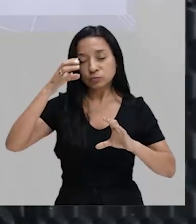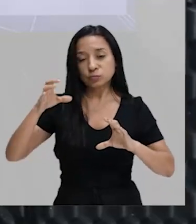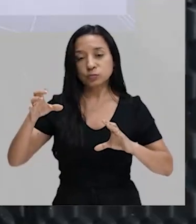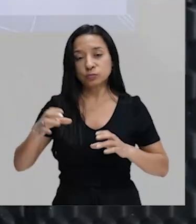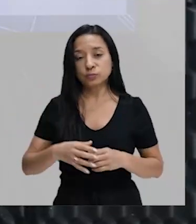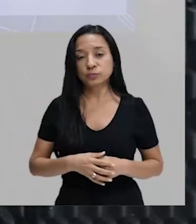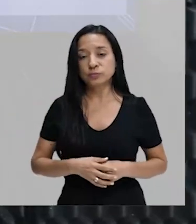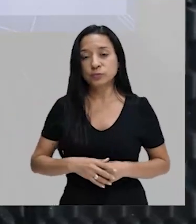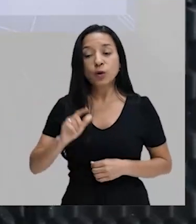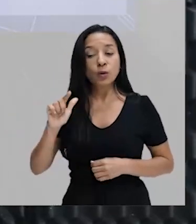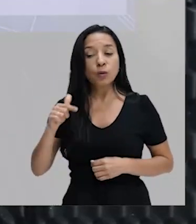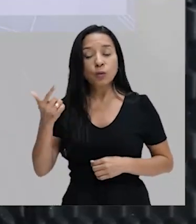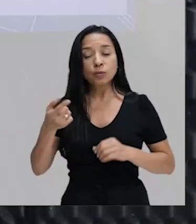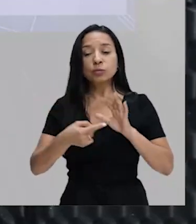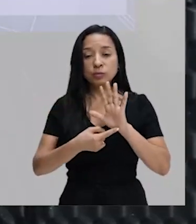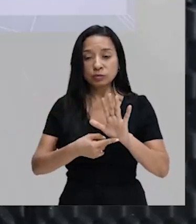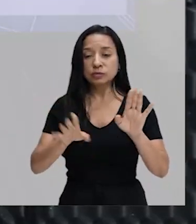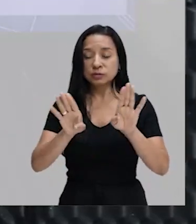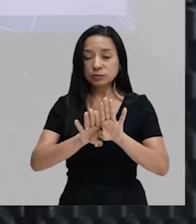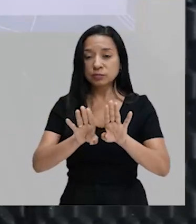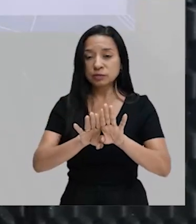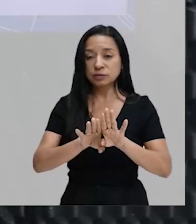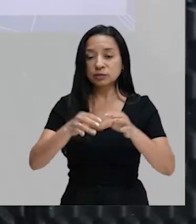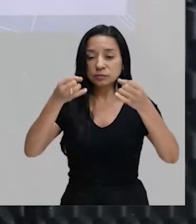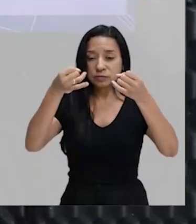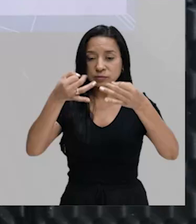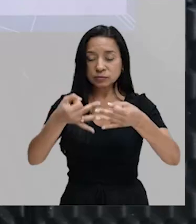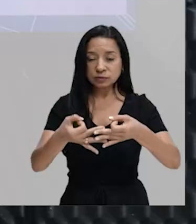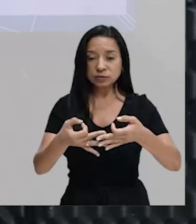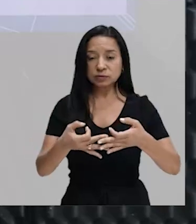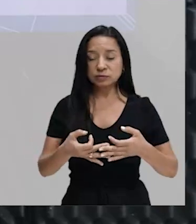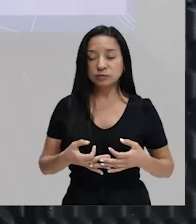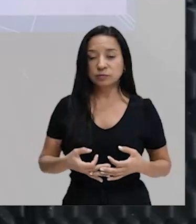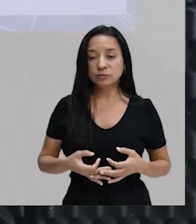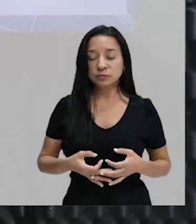para vocês aqui, já falando de